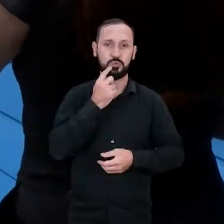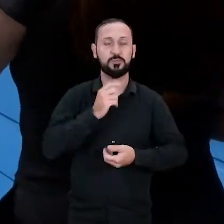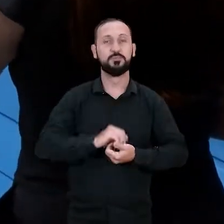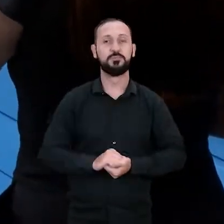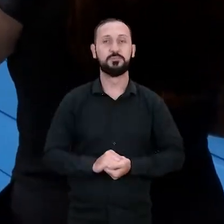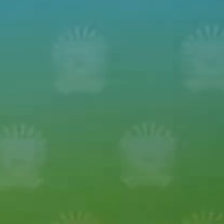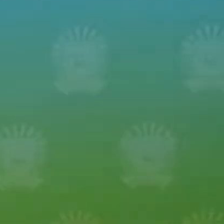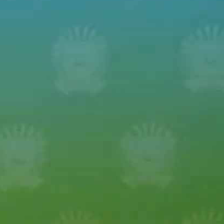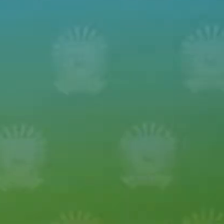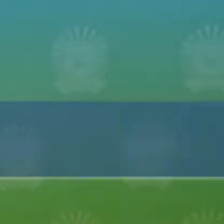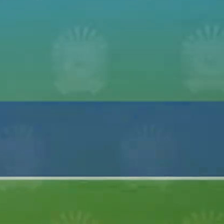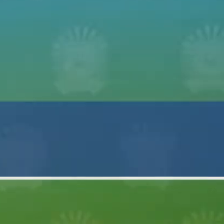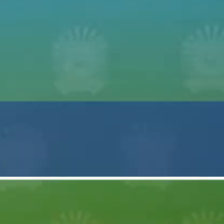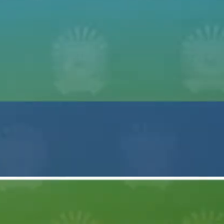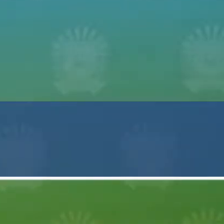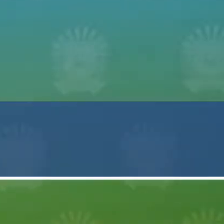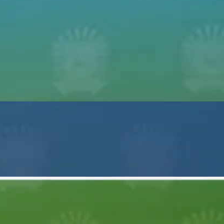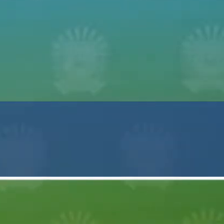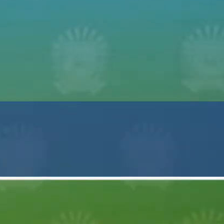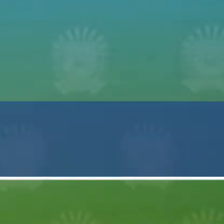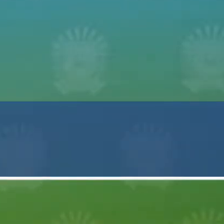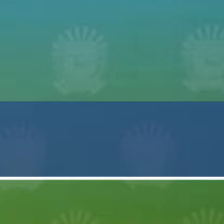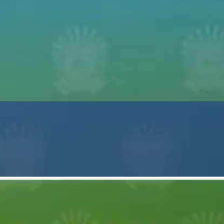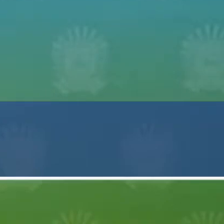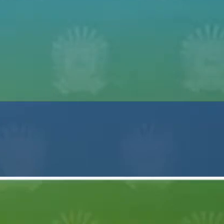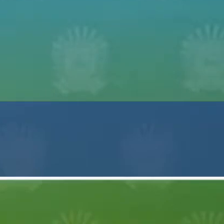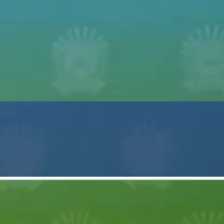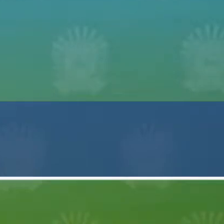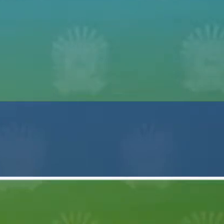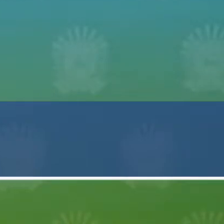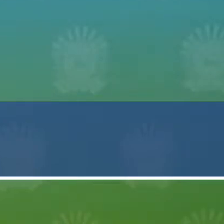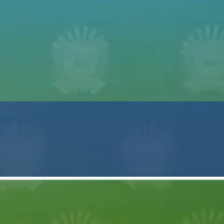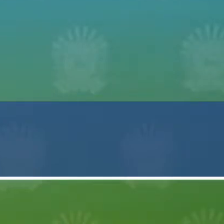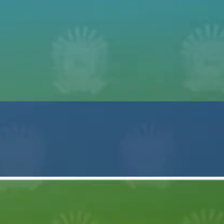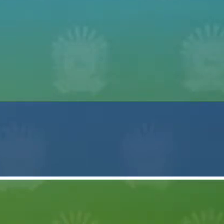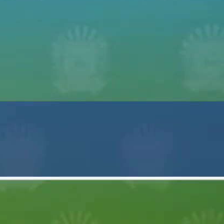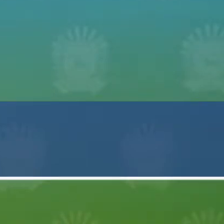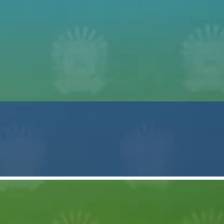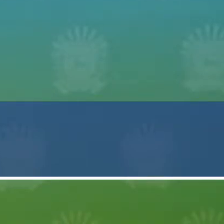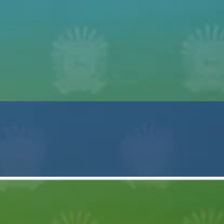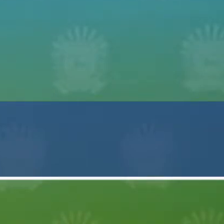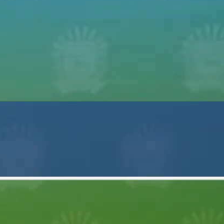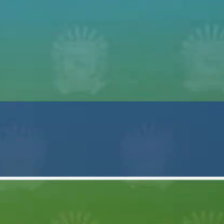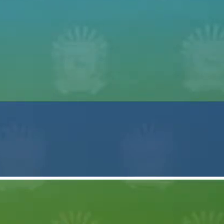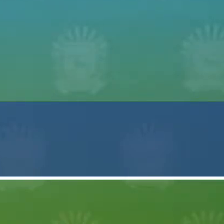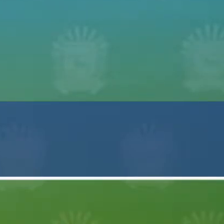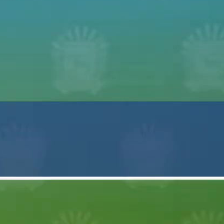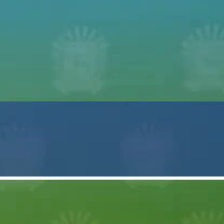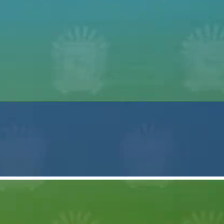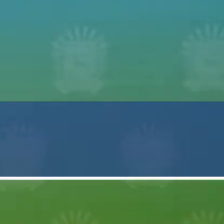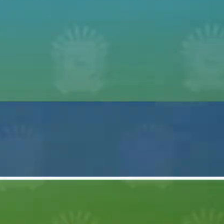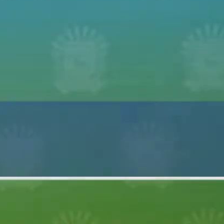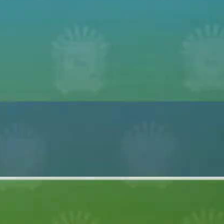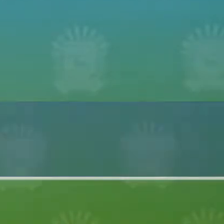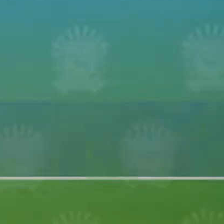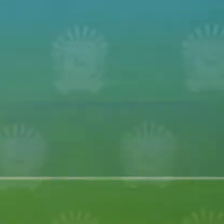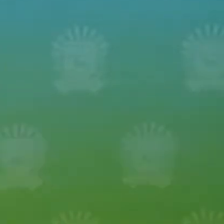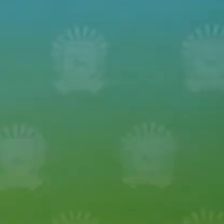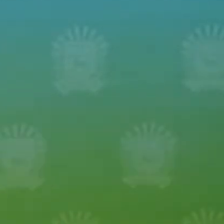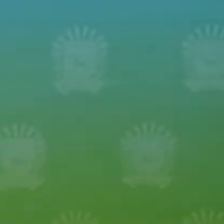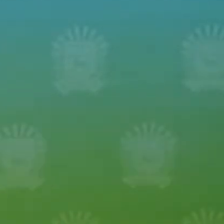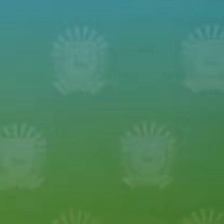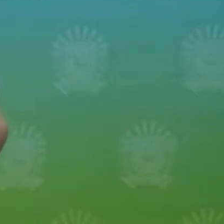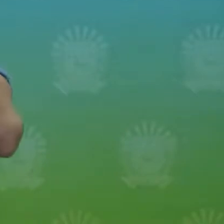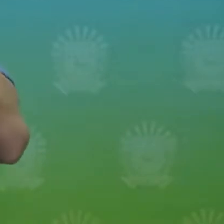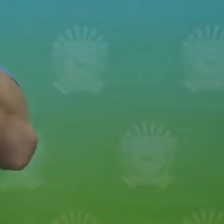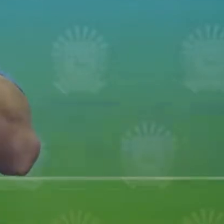dos surdos. Nós já conseguimos preparar o deputado Neno Hazuki, o deputado Pedro Kemp,